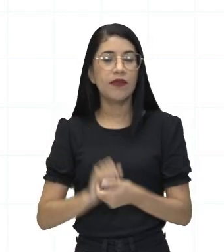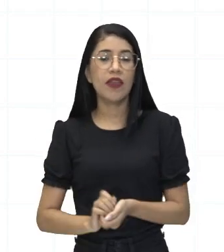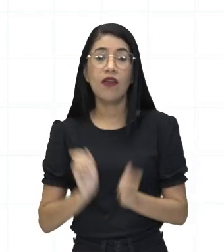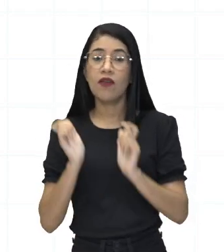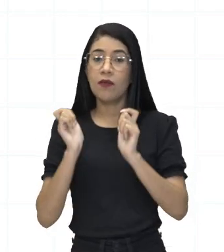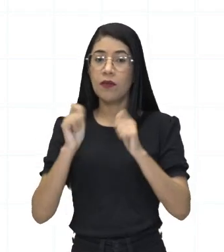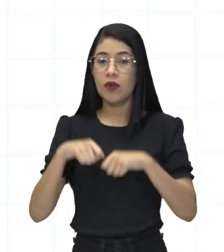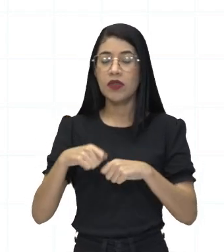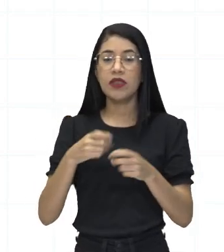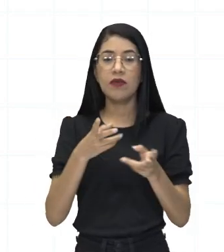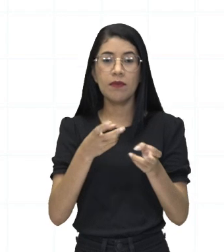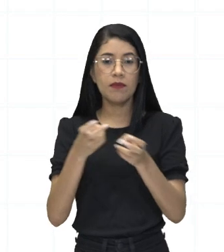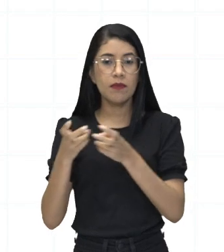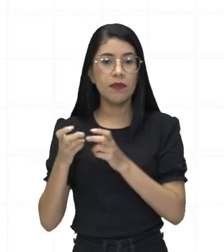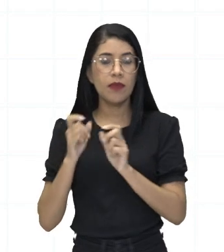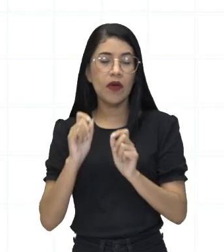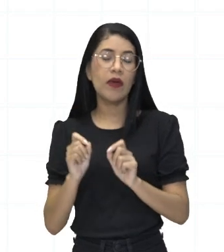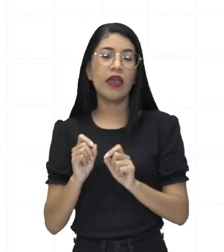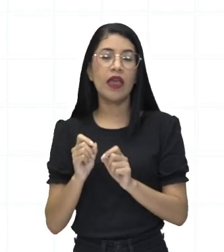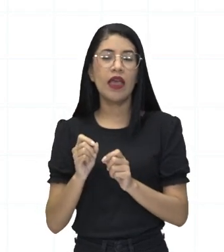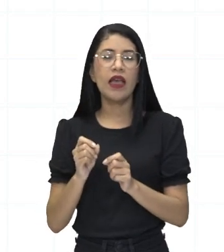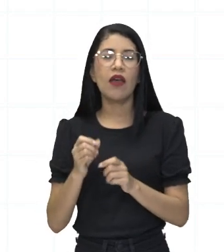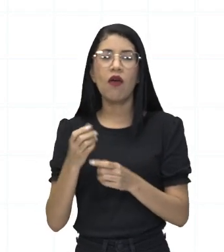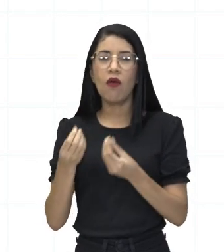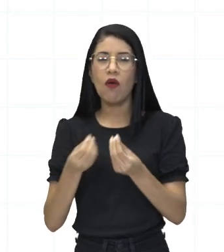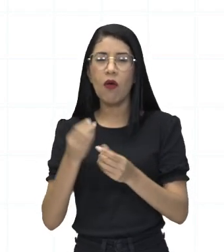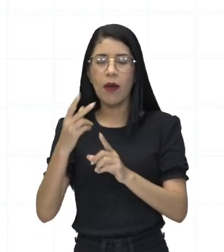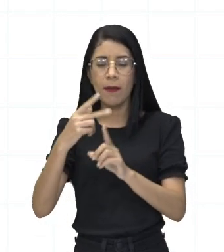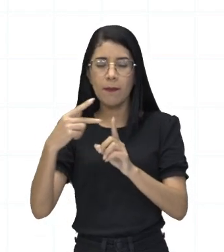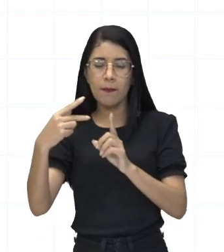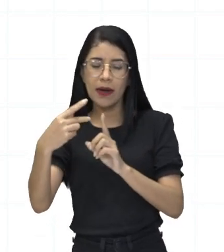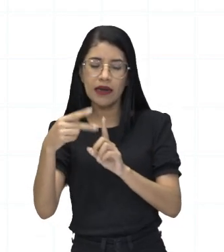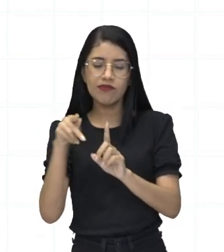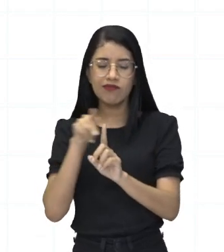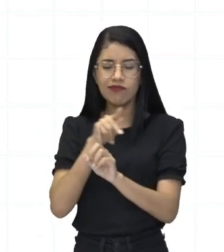possibilidade de a obra ser vista sob diversas